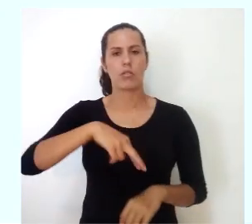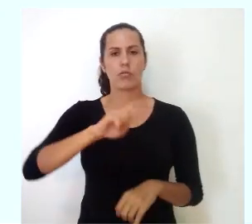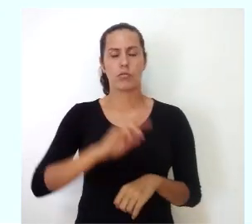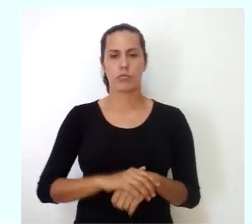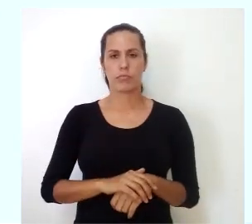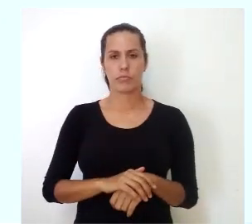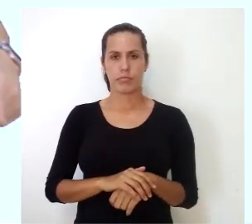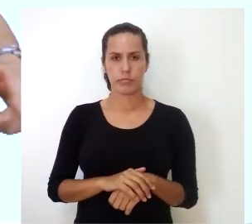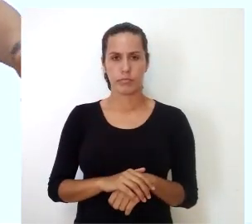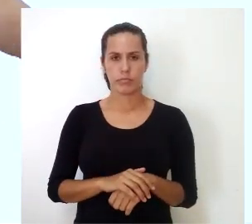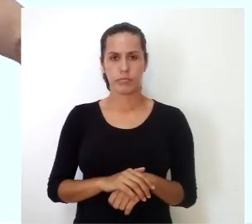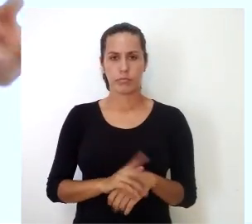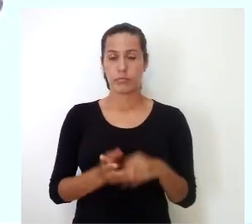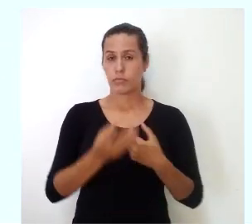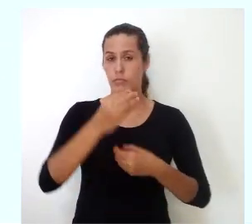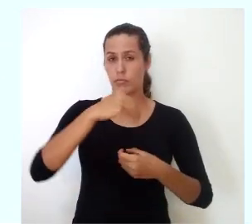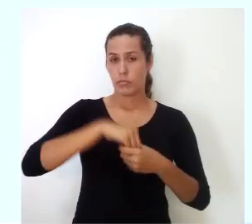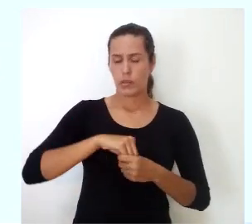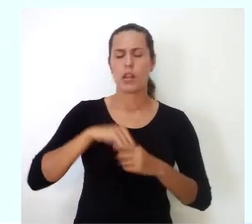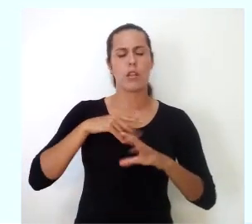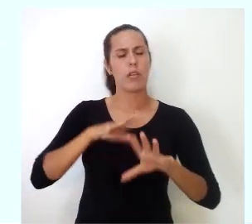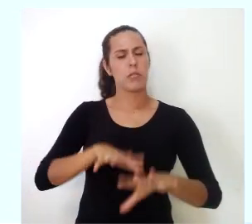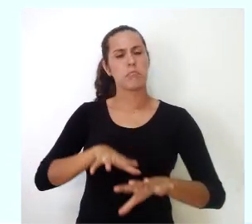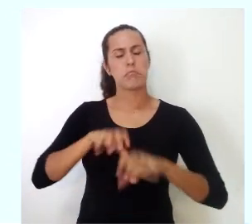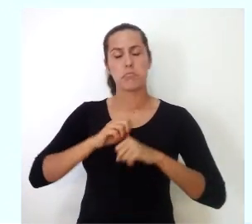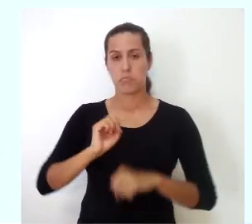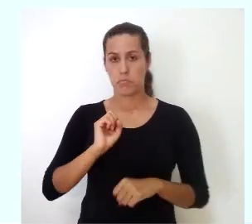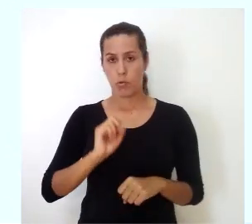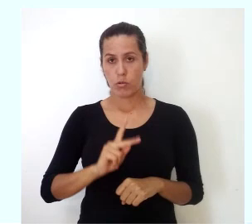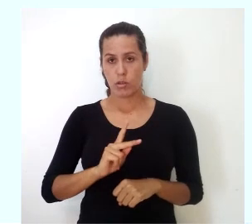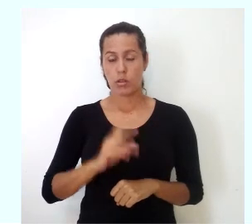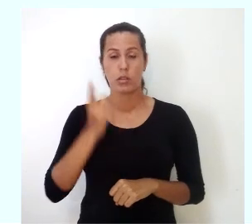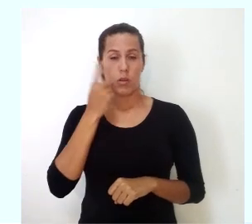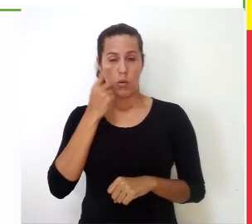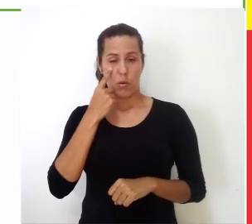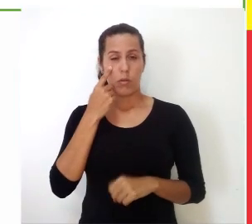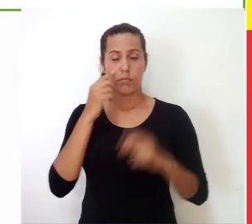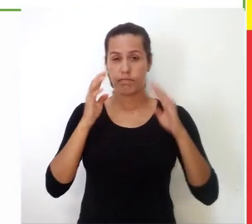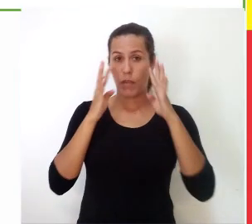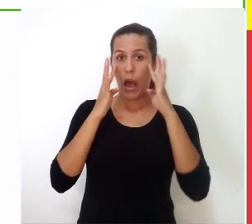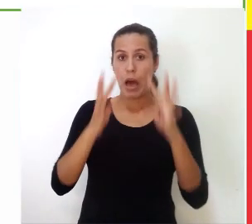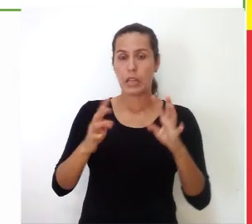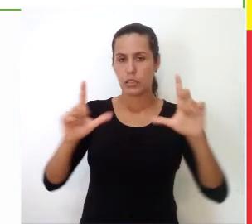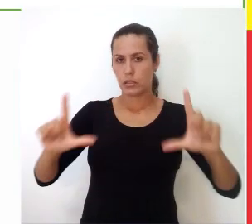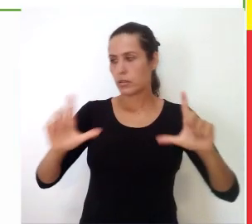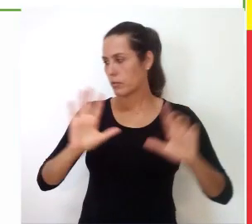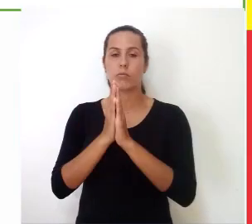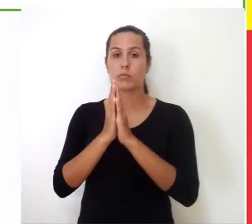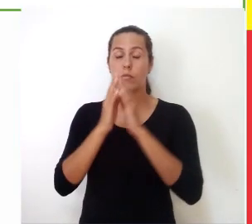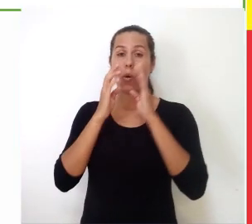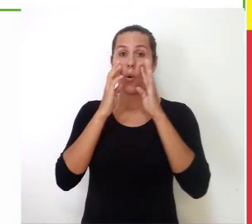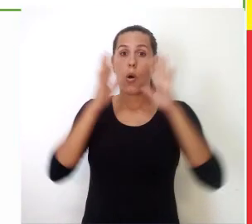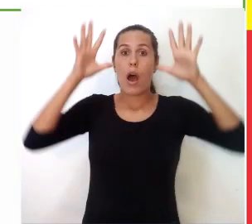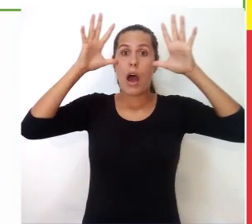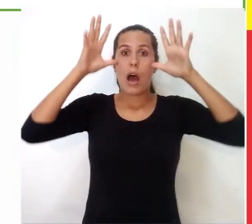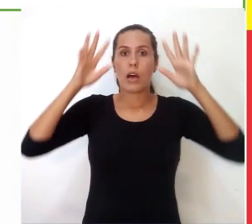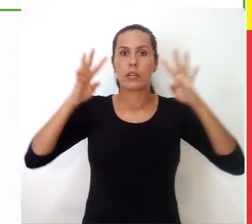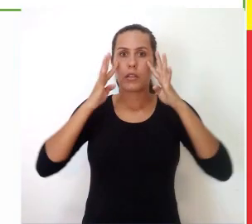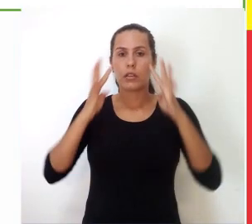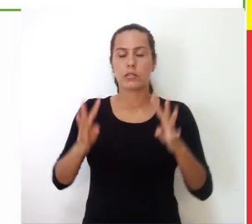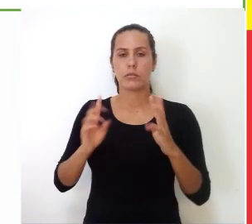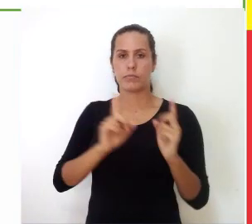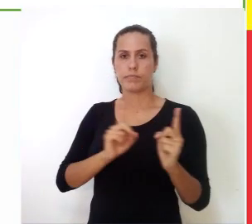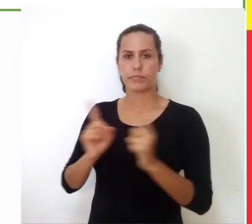religiosa vai incutir nele, ele vai receber, certo? Então prestem bem atenção, não existiria ética